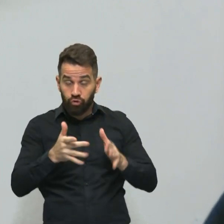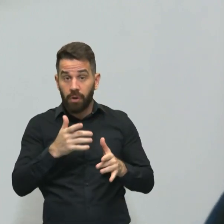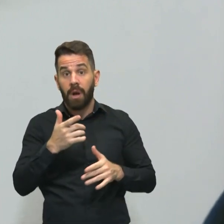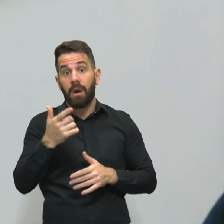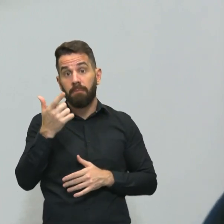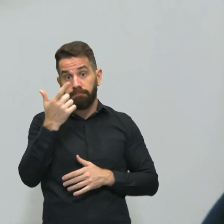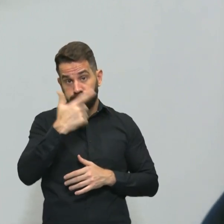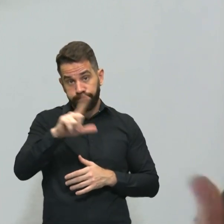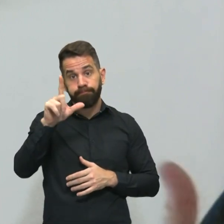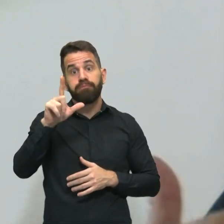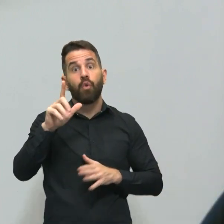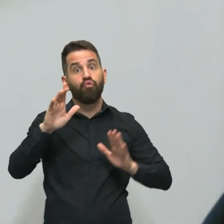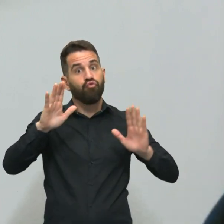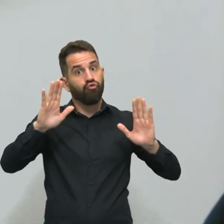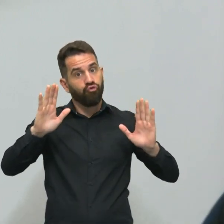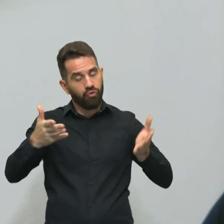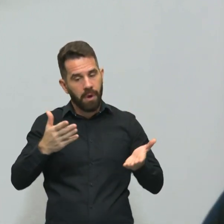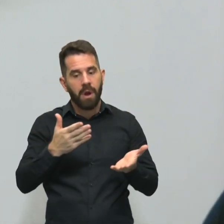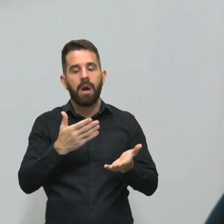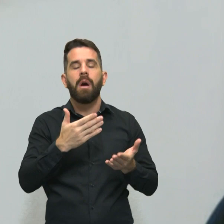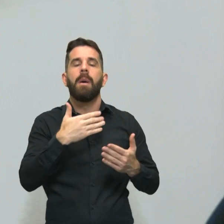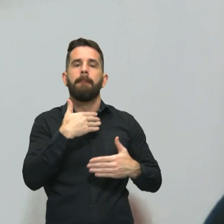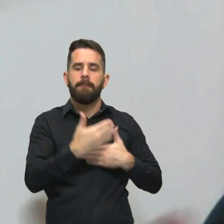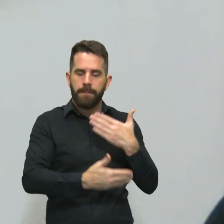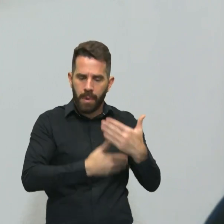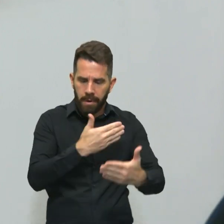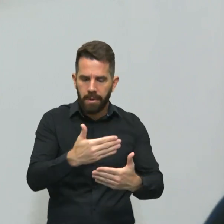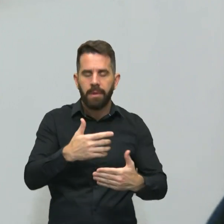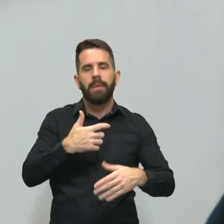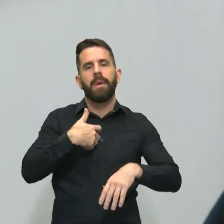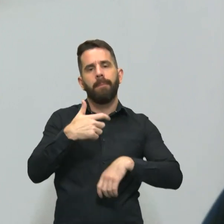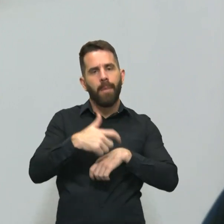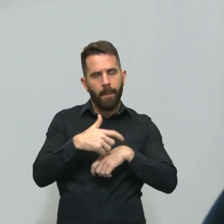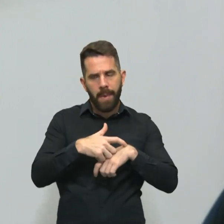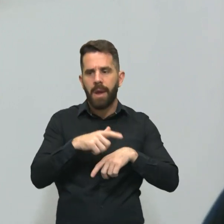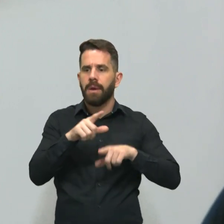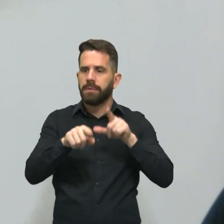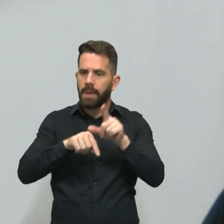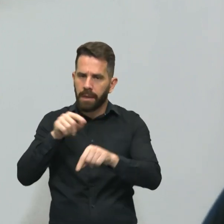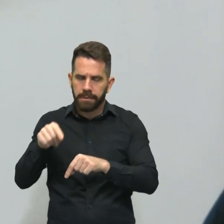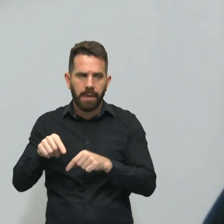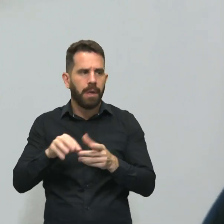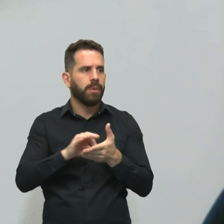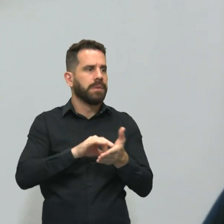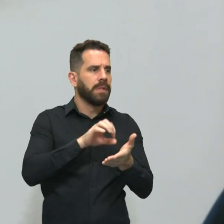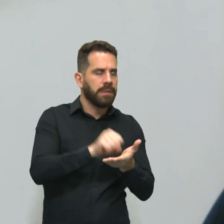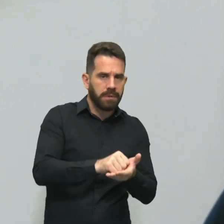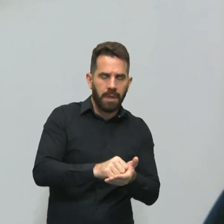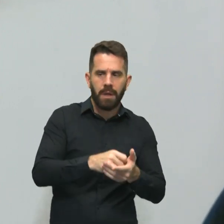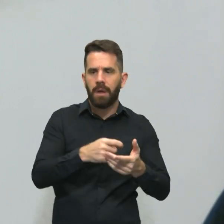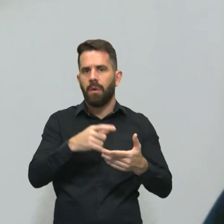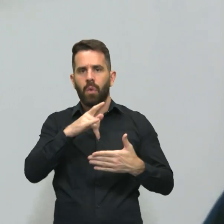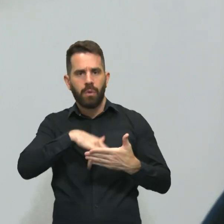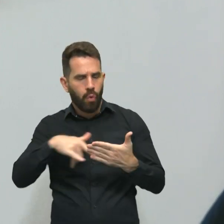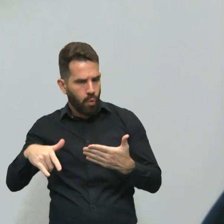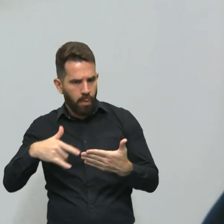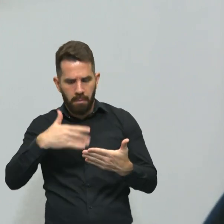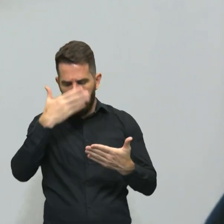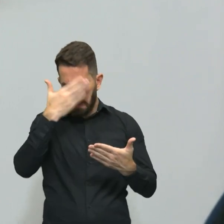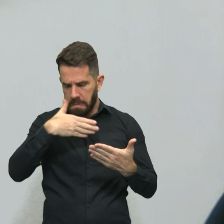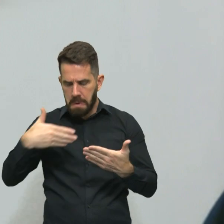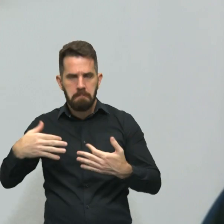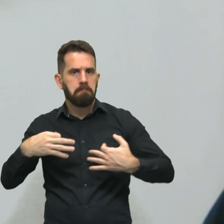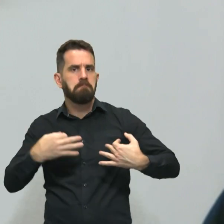é aprovado, passa por todas essas comissões, também tem os seus laudos aceitos, todas as